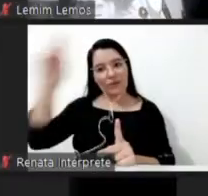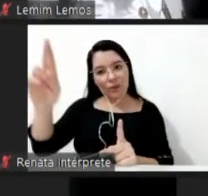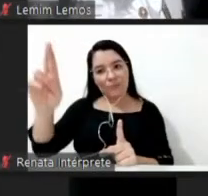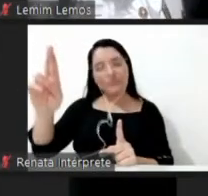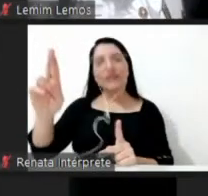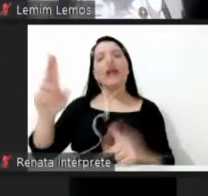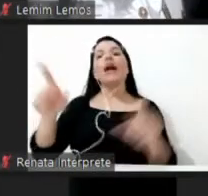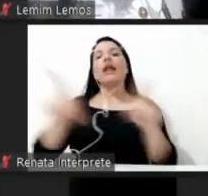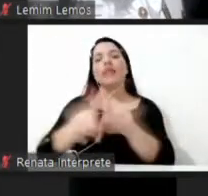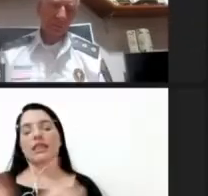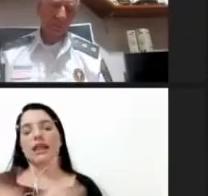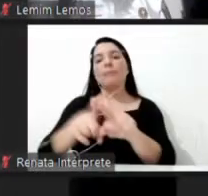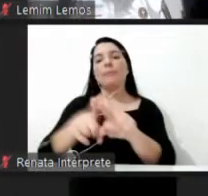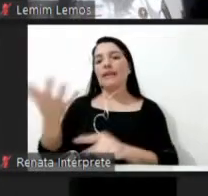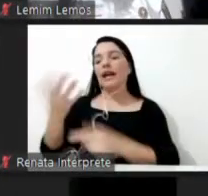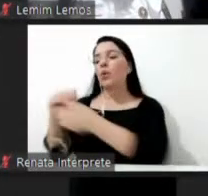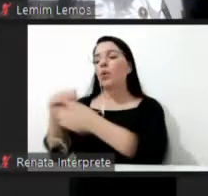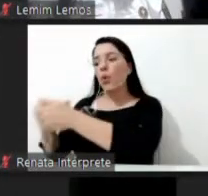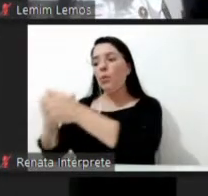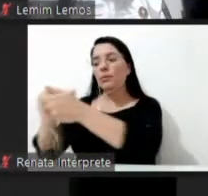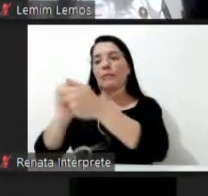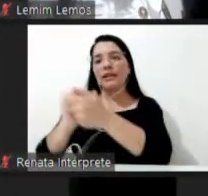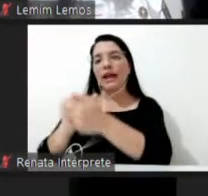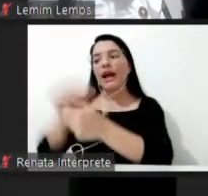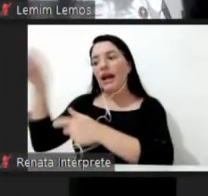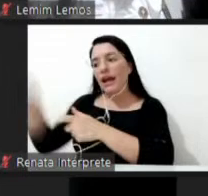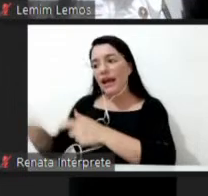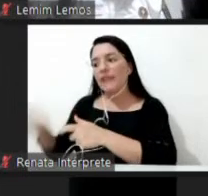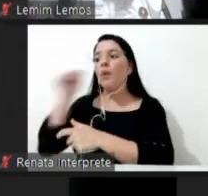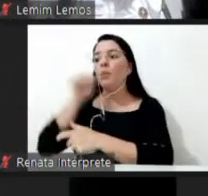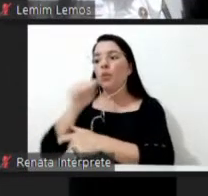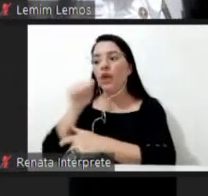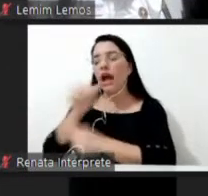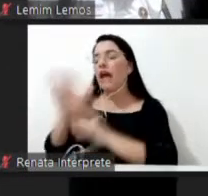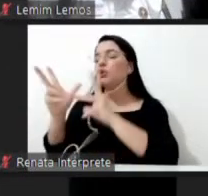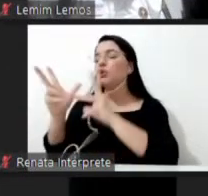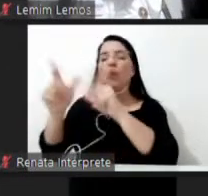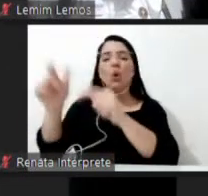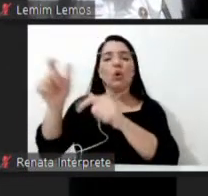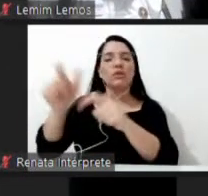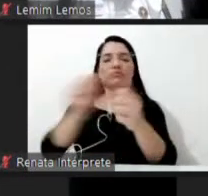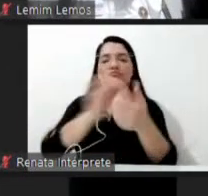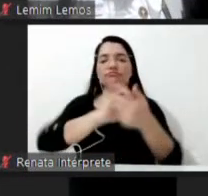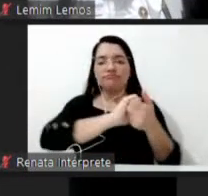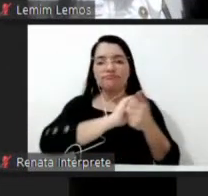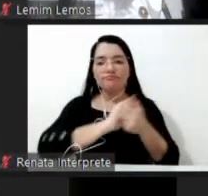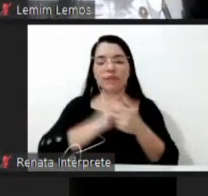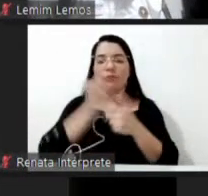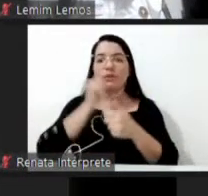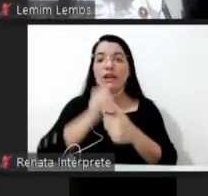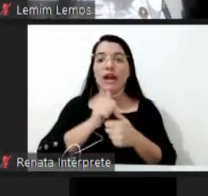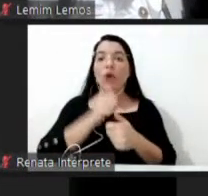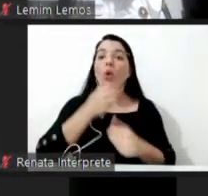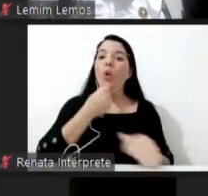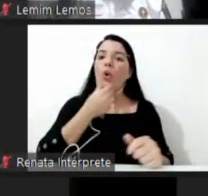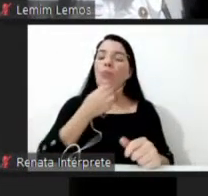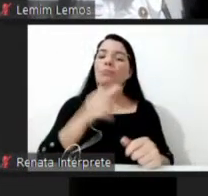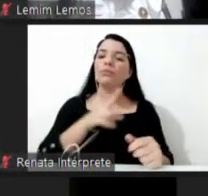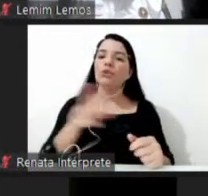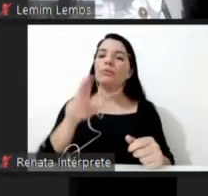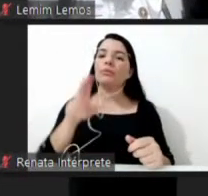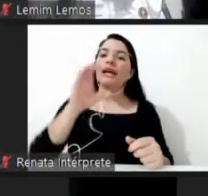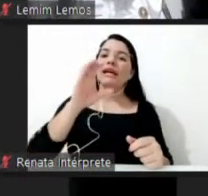dela, cumprimento todas as mulheres. Cumprimentar o Severino Brito, um amigo a quem reconheço